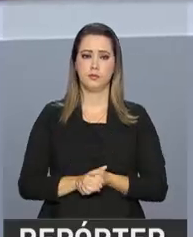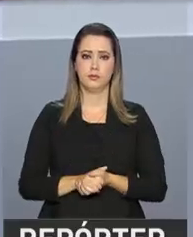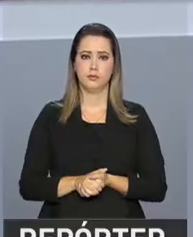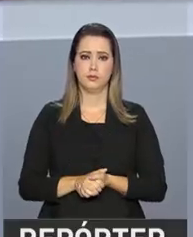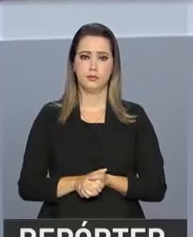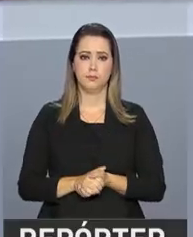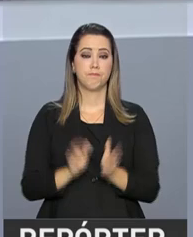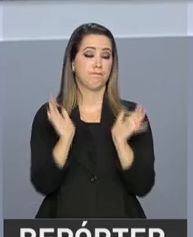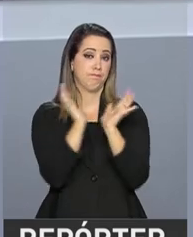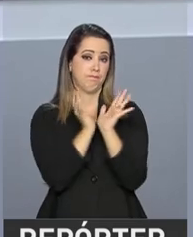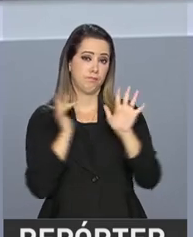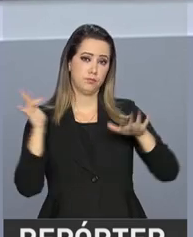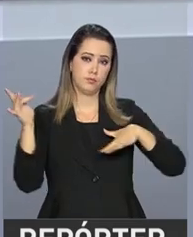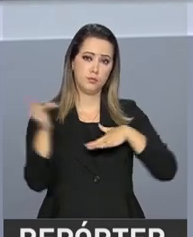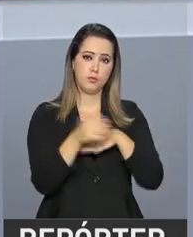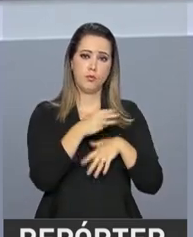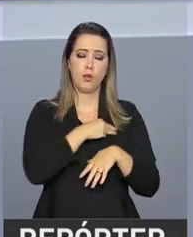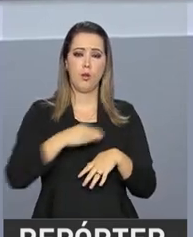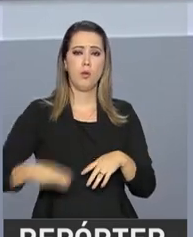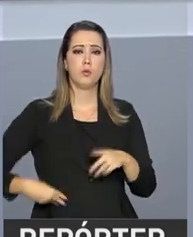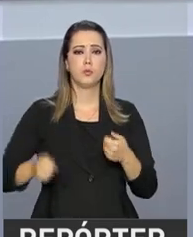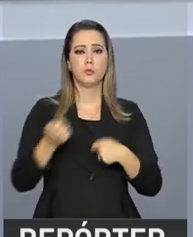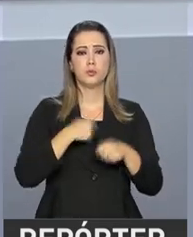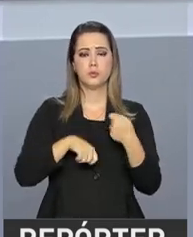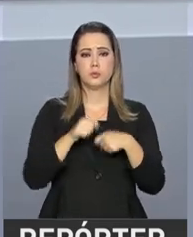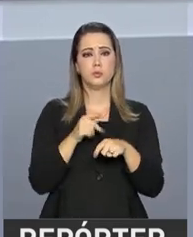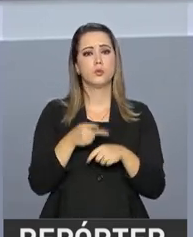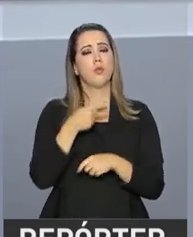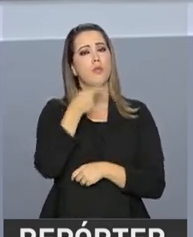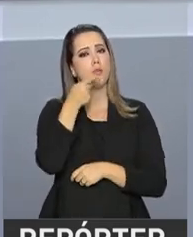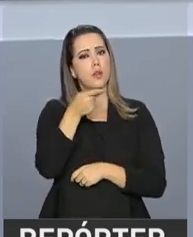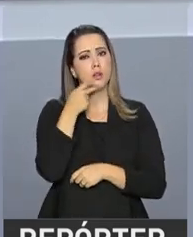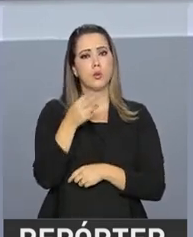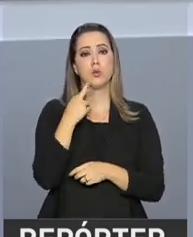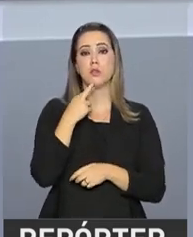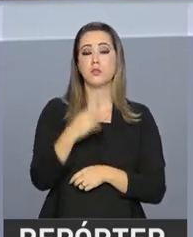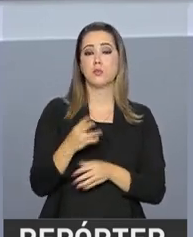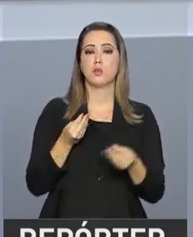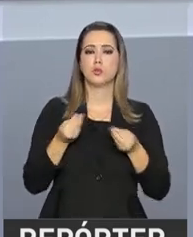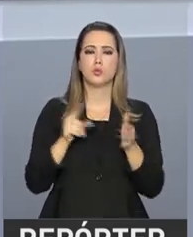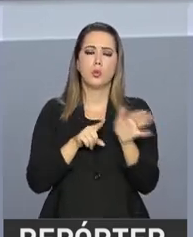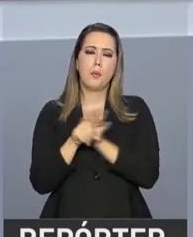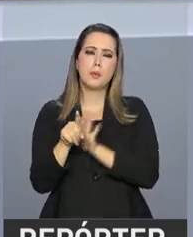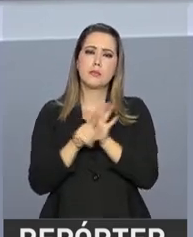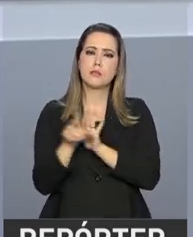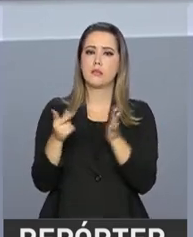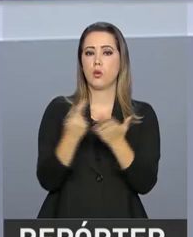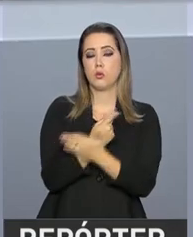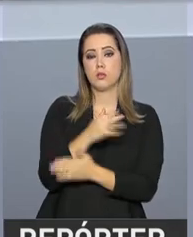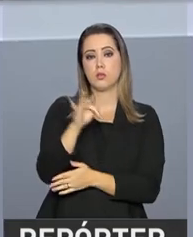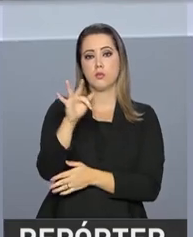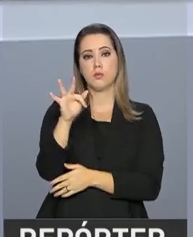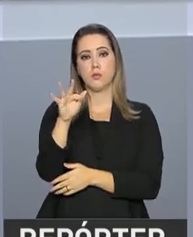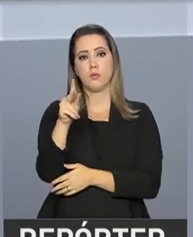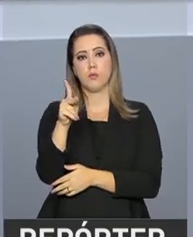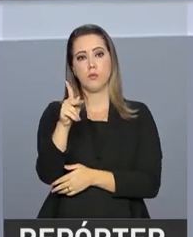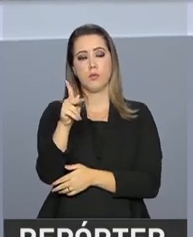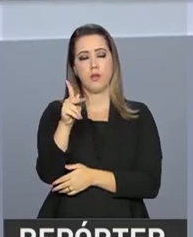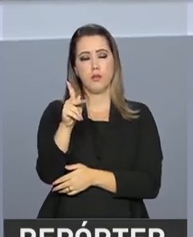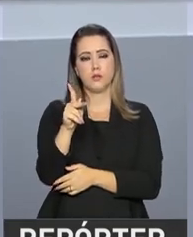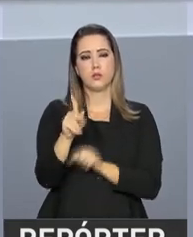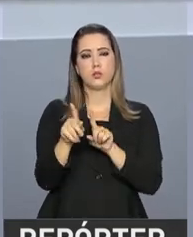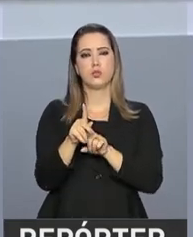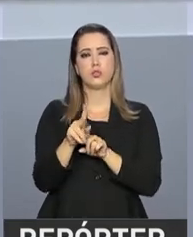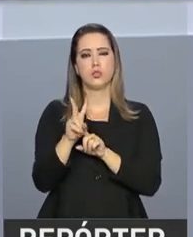pelas redes sociais o ministro da fazenda henrique meirelles comentou o resultado de uma pesquisa realizada pela fundação getúlio vargas